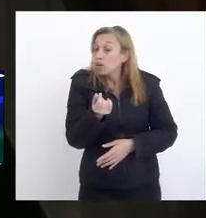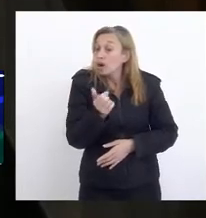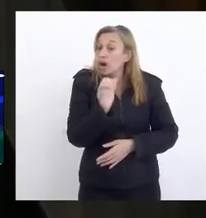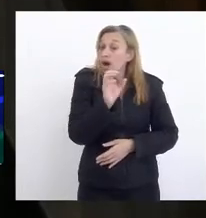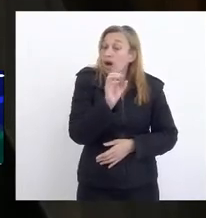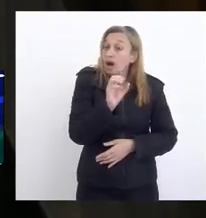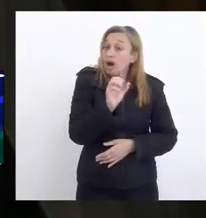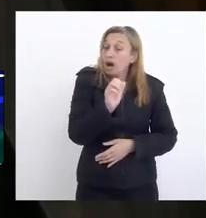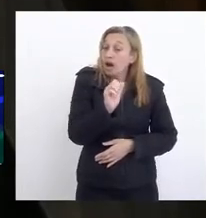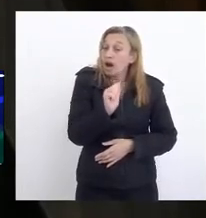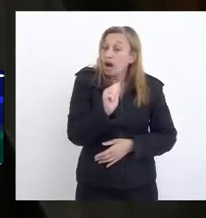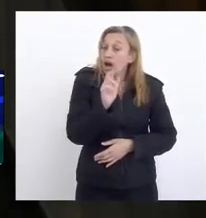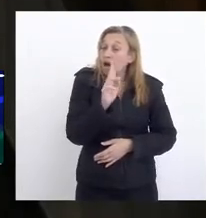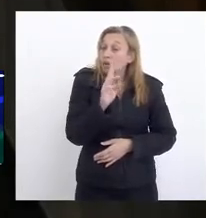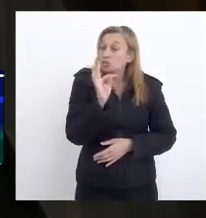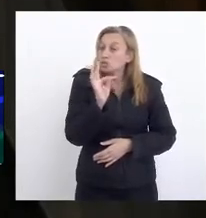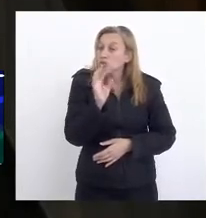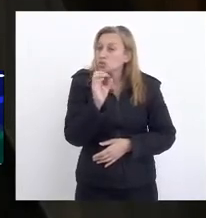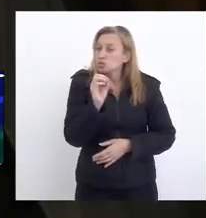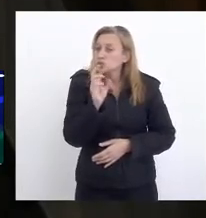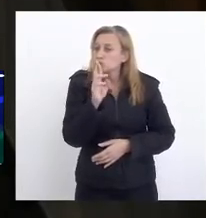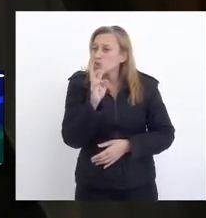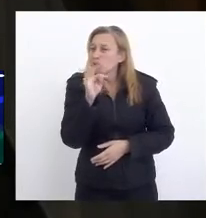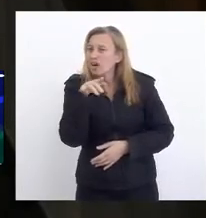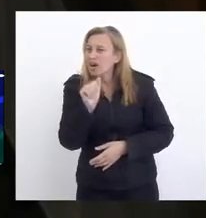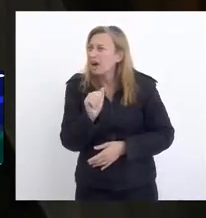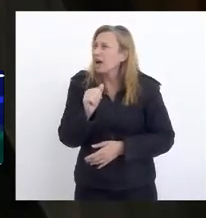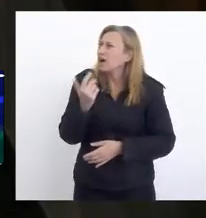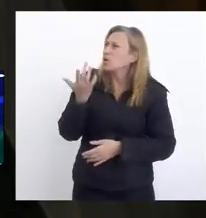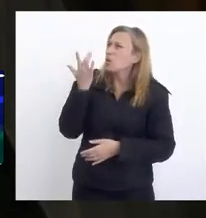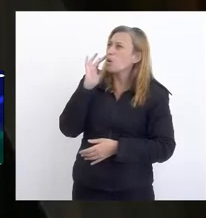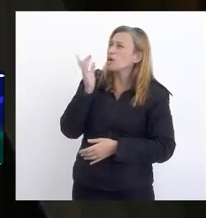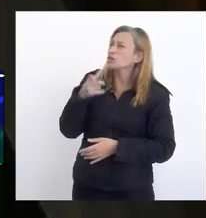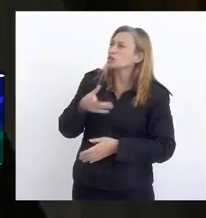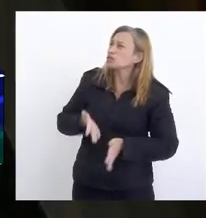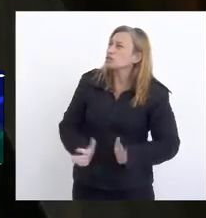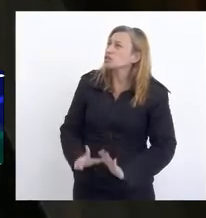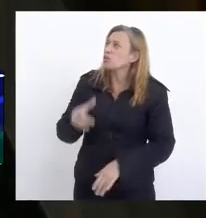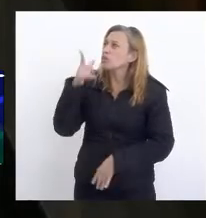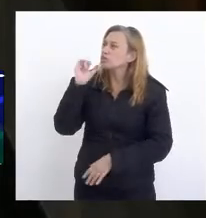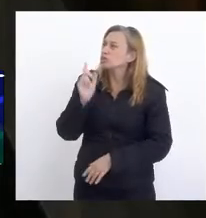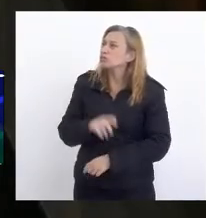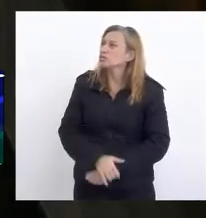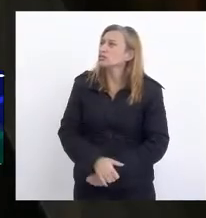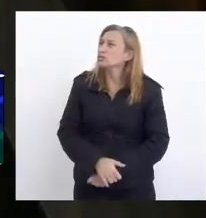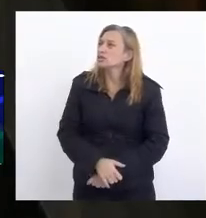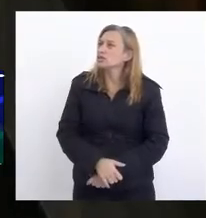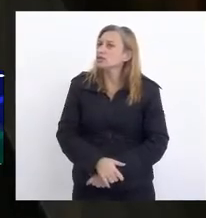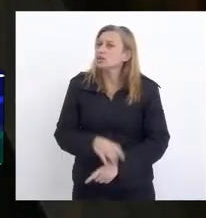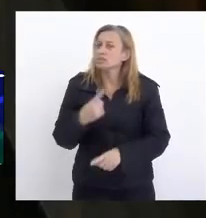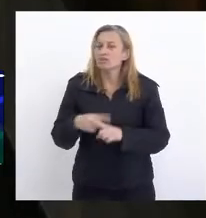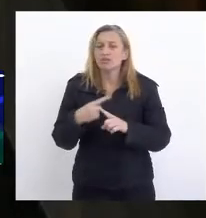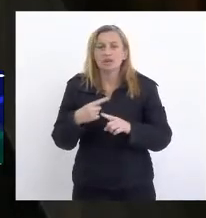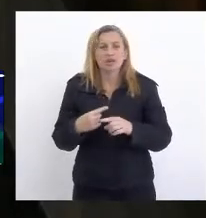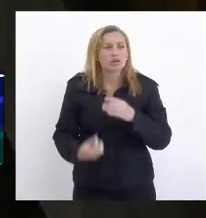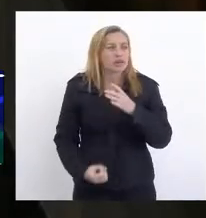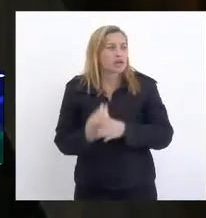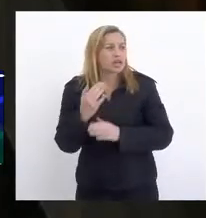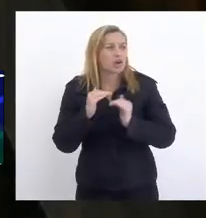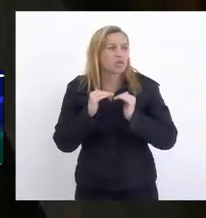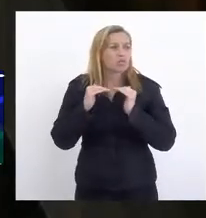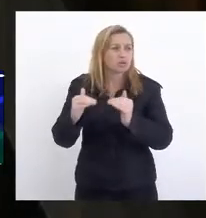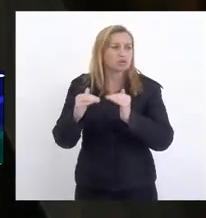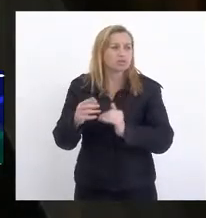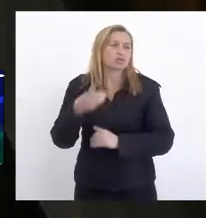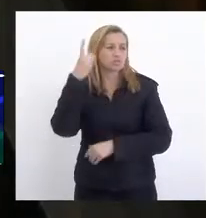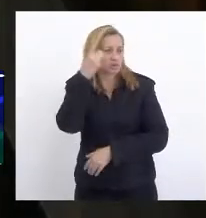outorga. Pô, eu acho que eu nasci ontem. Para fazer um metrô, deputado Valdeque, o senhor